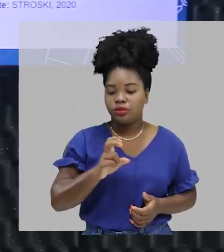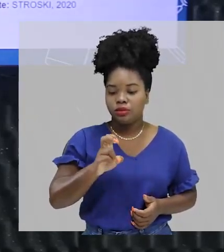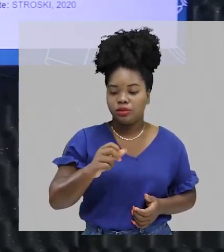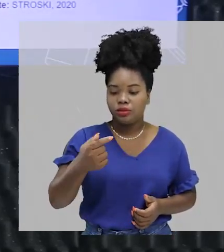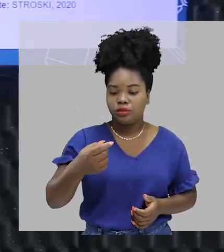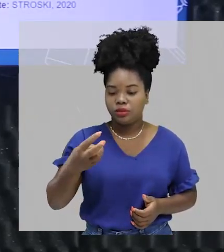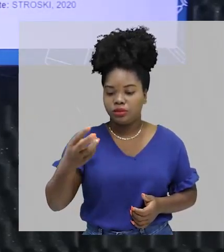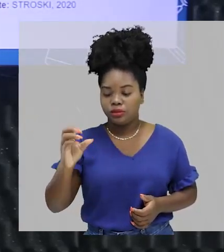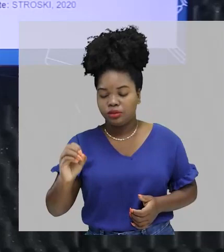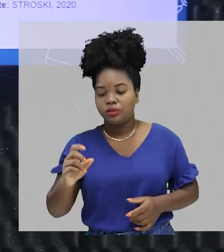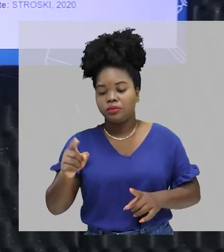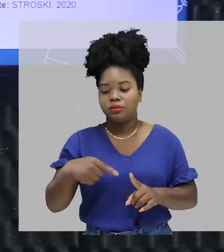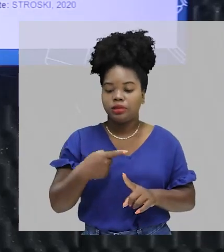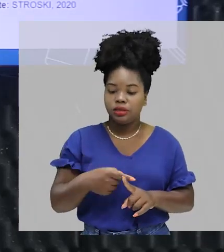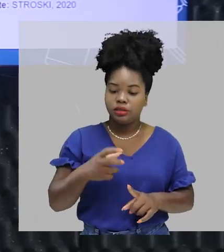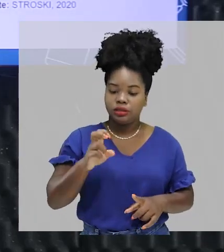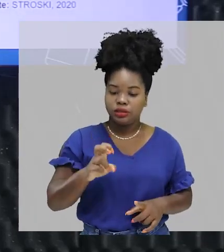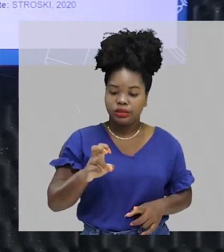5.730 mais